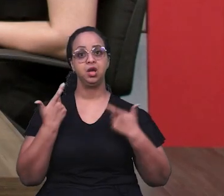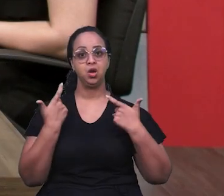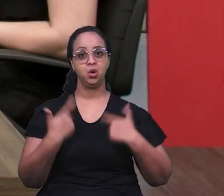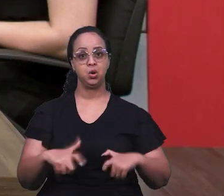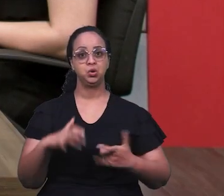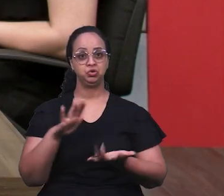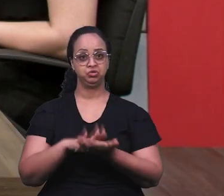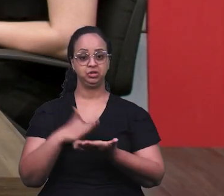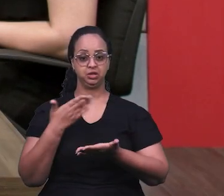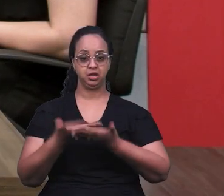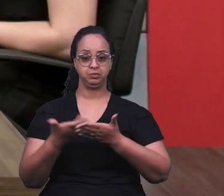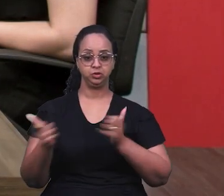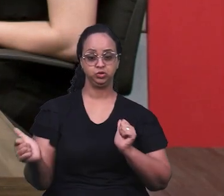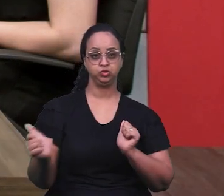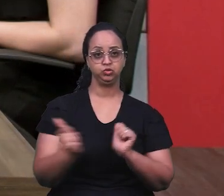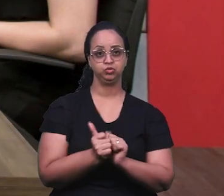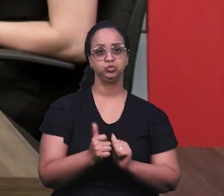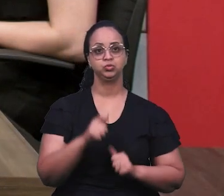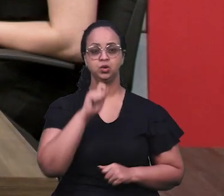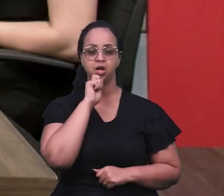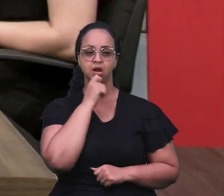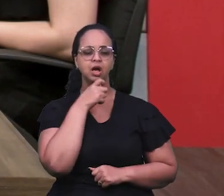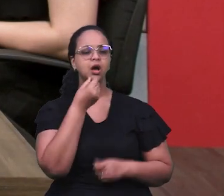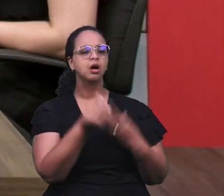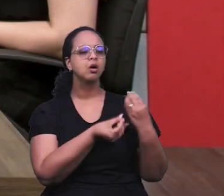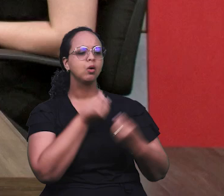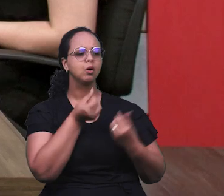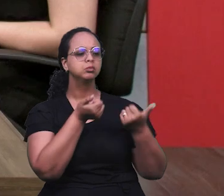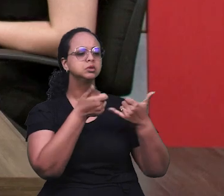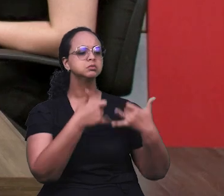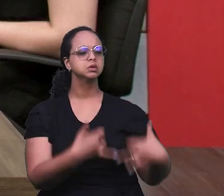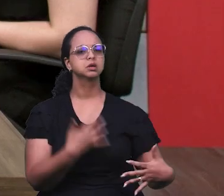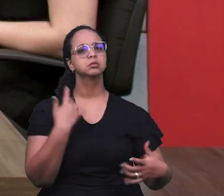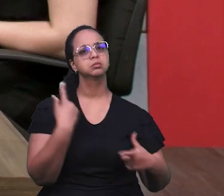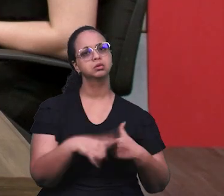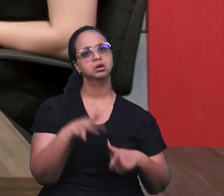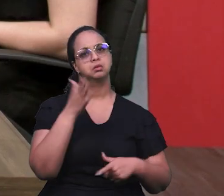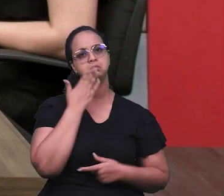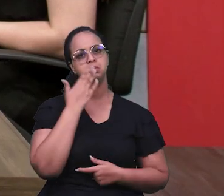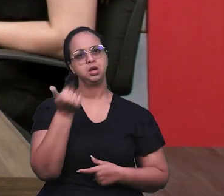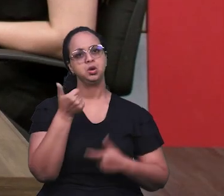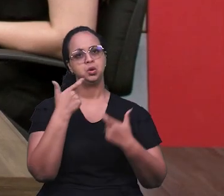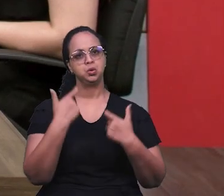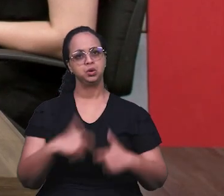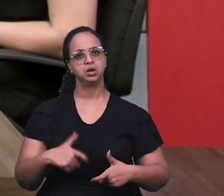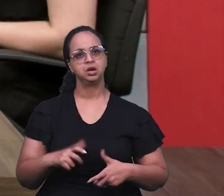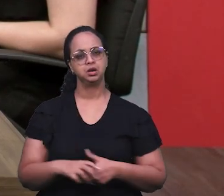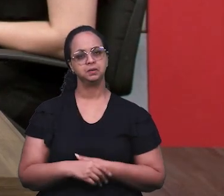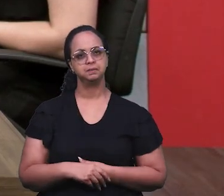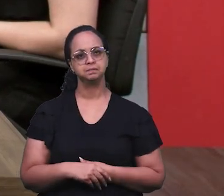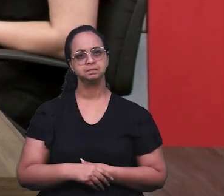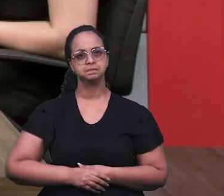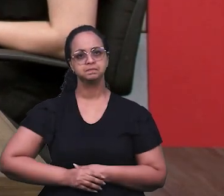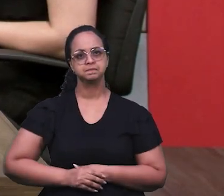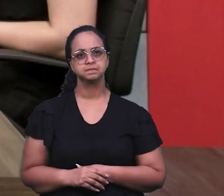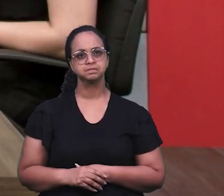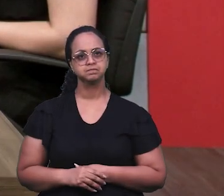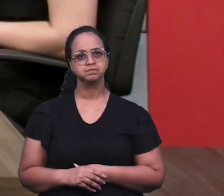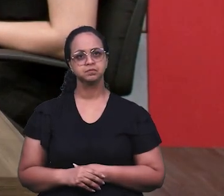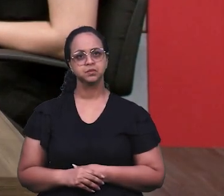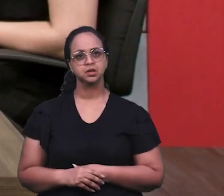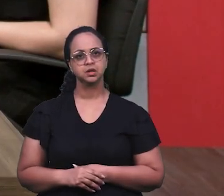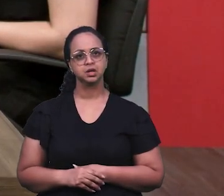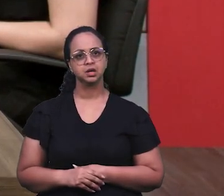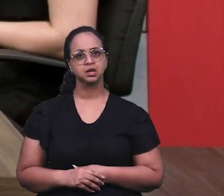fica o intérprete quando o surdo está assistindo, né, Alan? E aí a gente vê o melhor local ali isso presente, mesmo. Né? Como a gente foi falado no